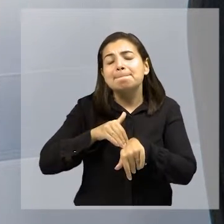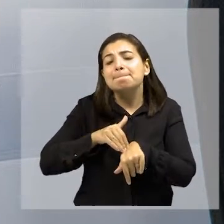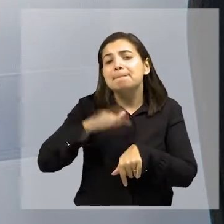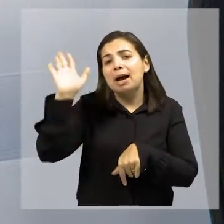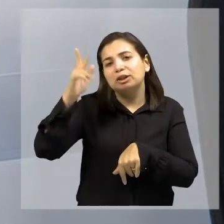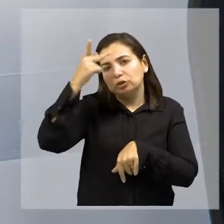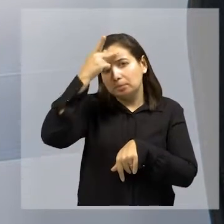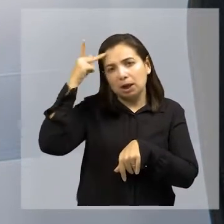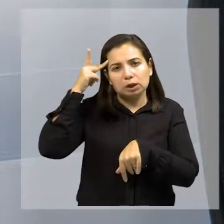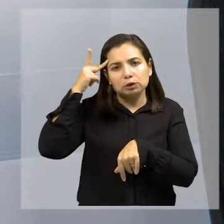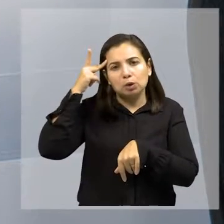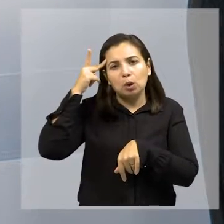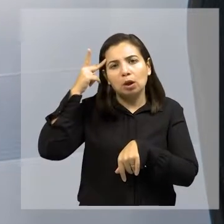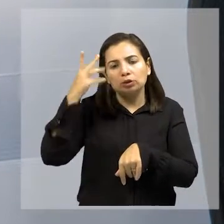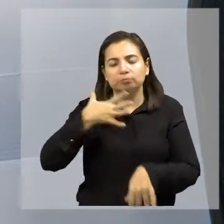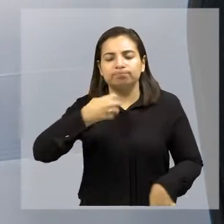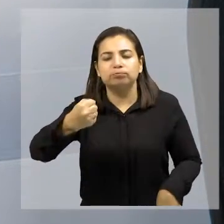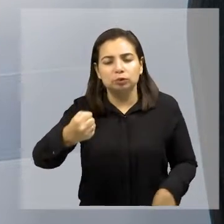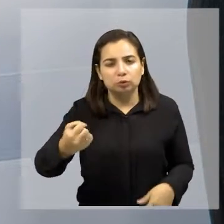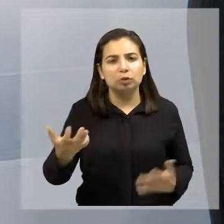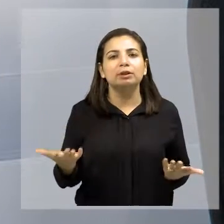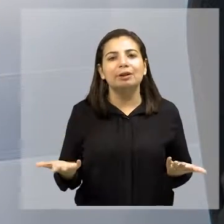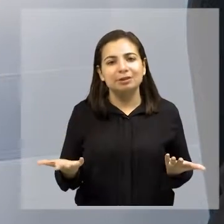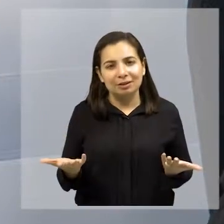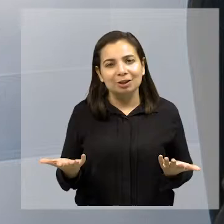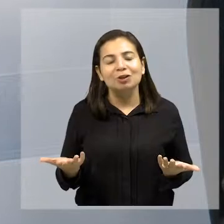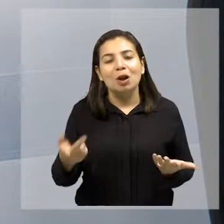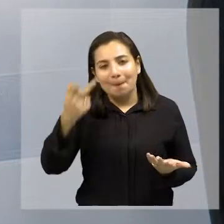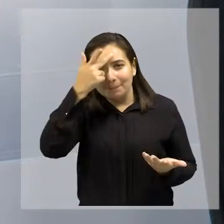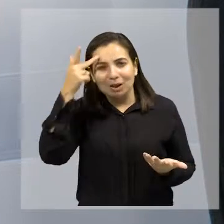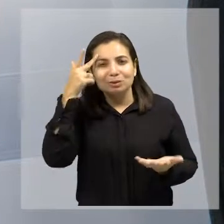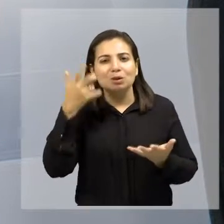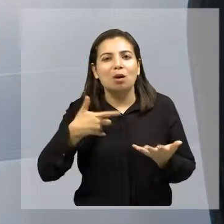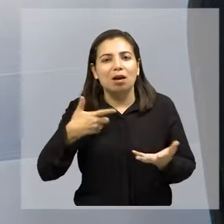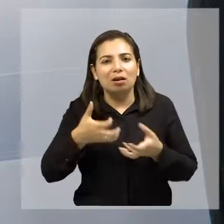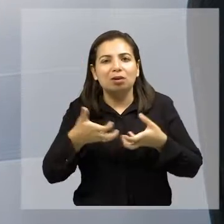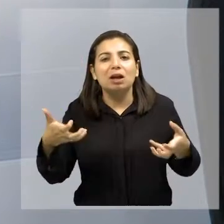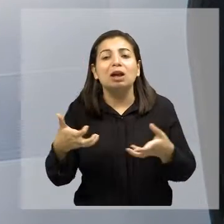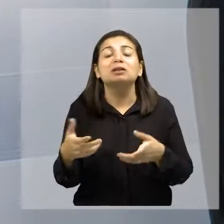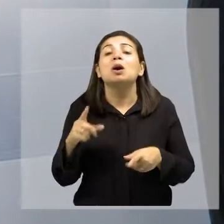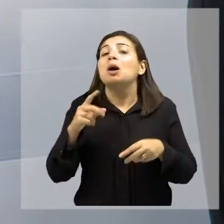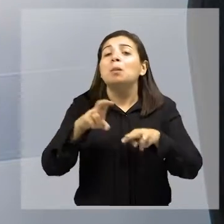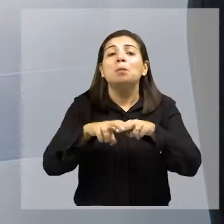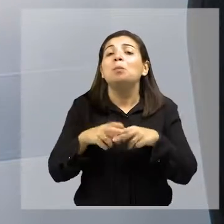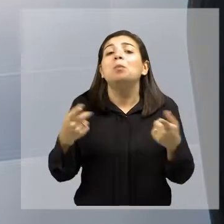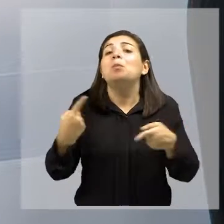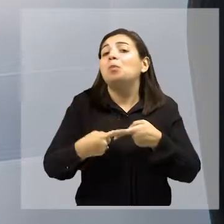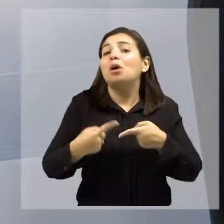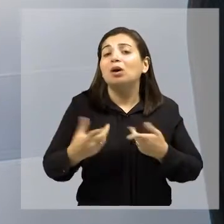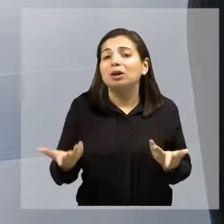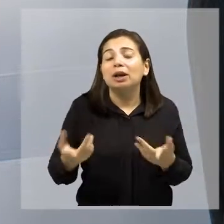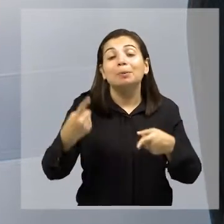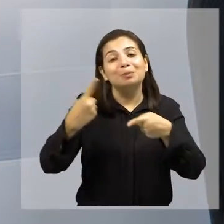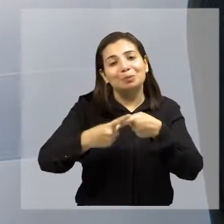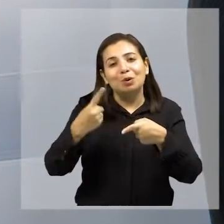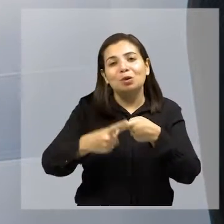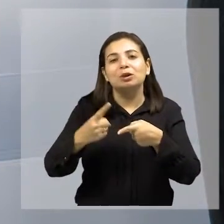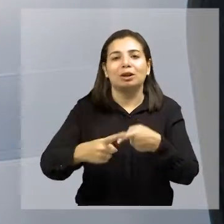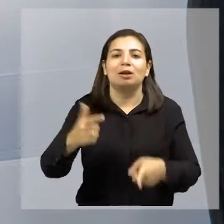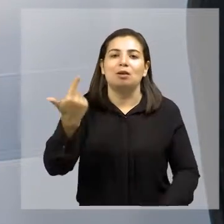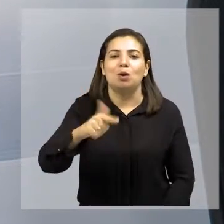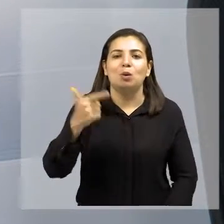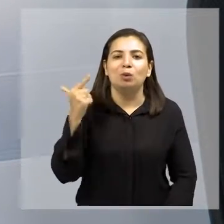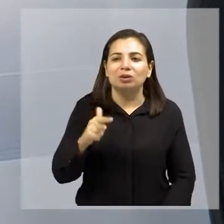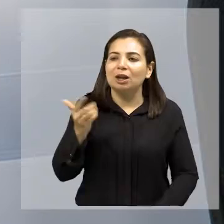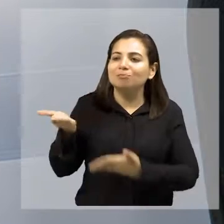suicídios de pessoas idosas. E isso tem relação exatamente com uma previdência